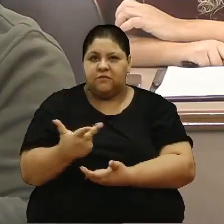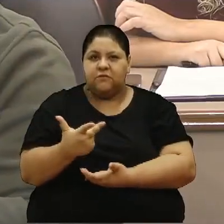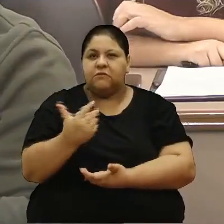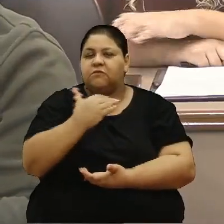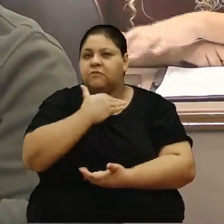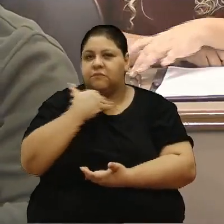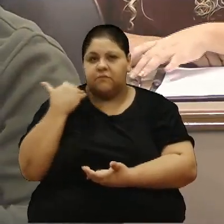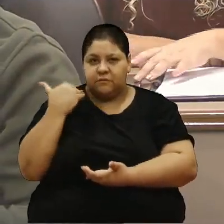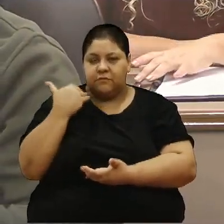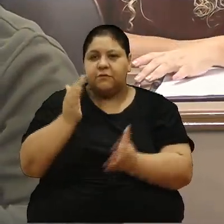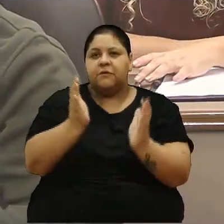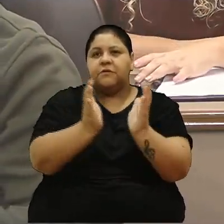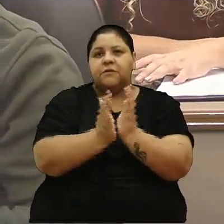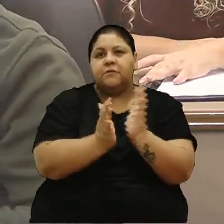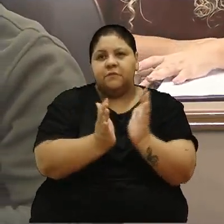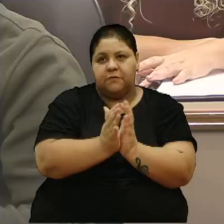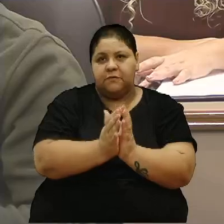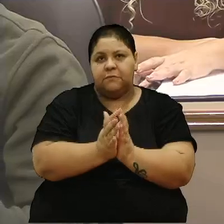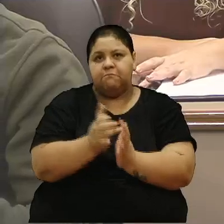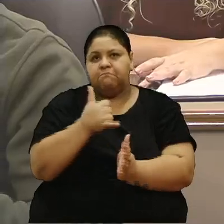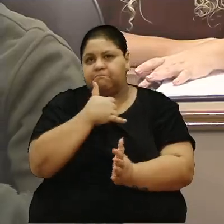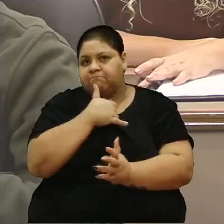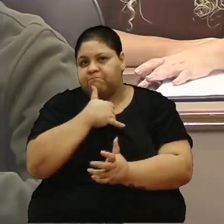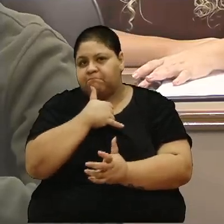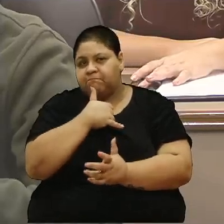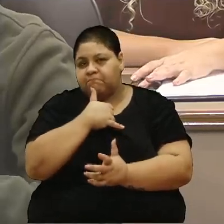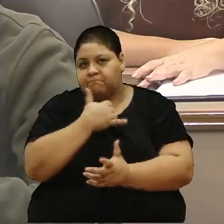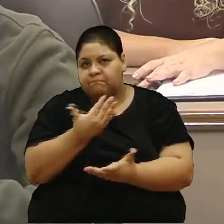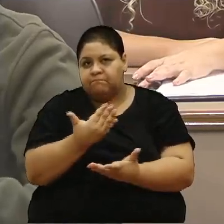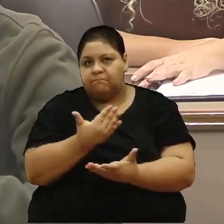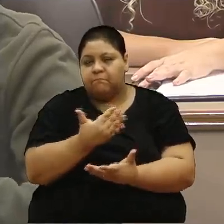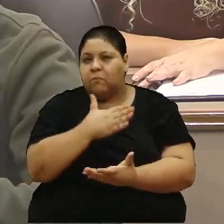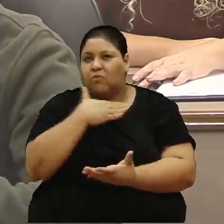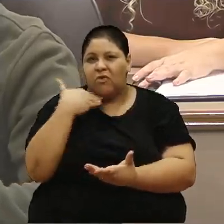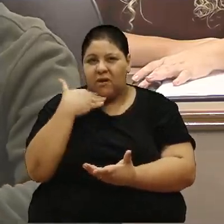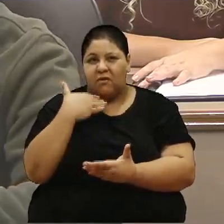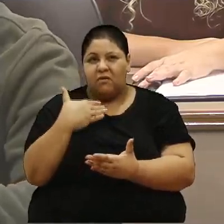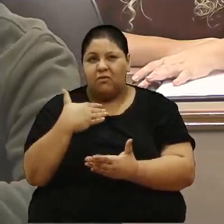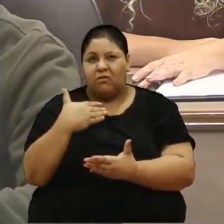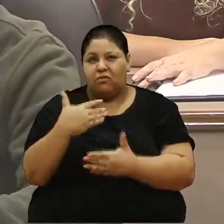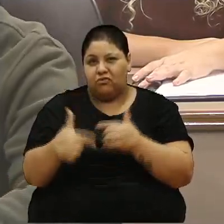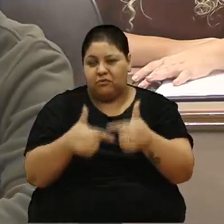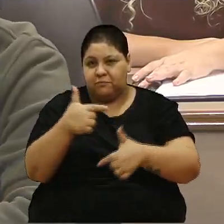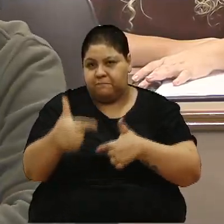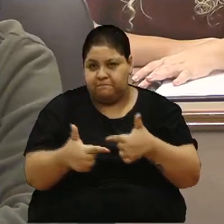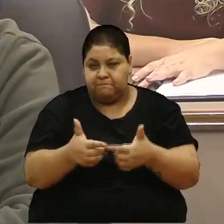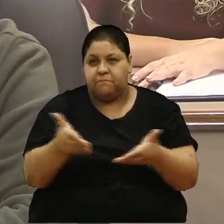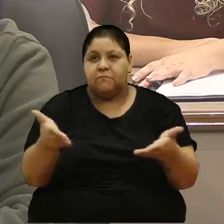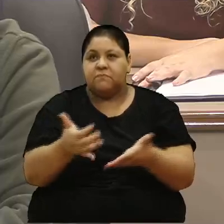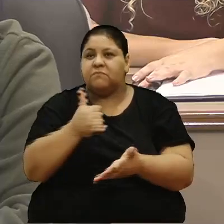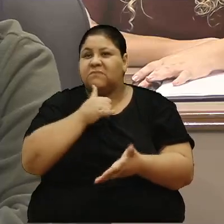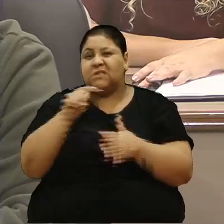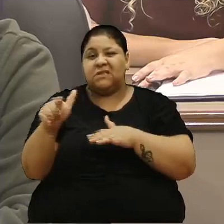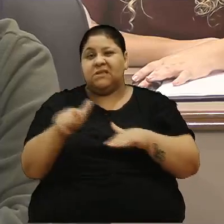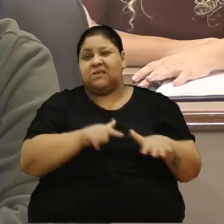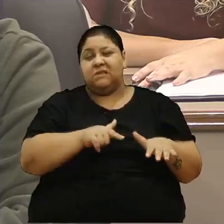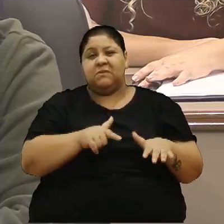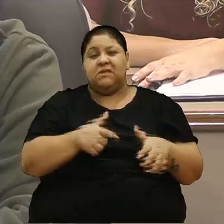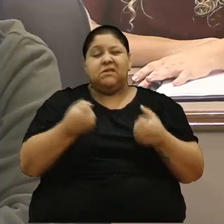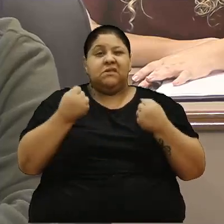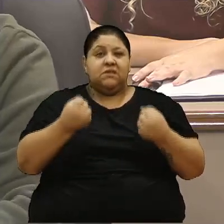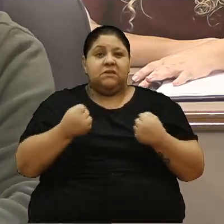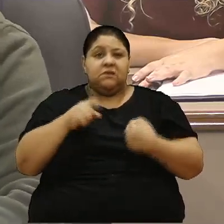passamento do nosso colega, infelizmente, morto em serviço, né? Mas hoje eu também, infelizmente, a semana tem sido pesada,